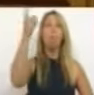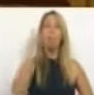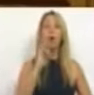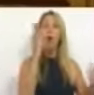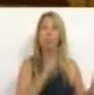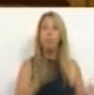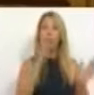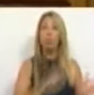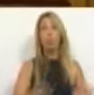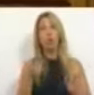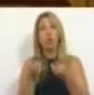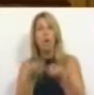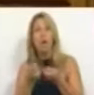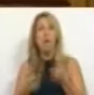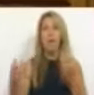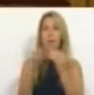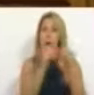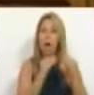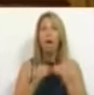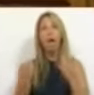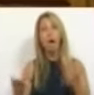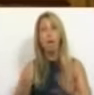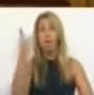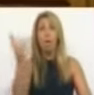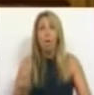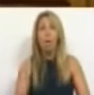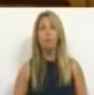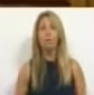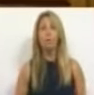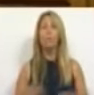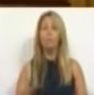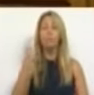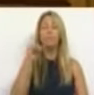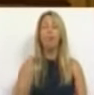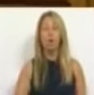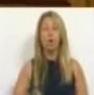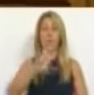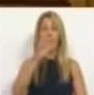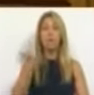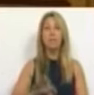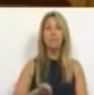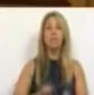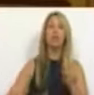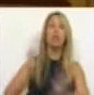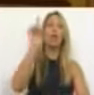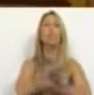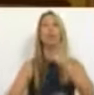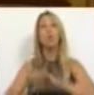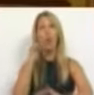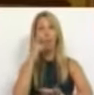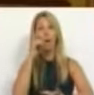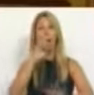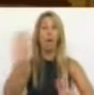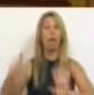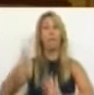modernizassem, afinal não aconteceu. O que aconteceu foi que os países do centro e norte da Europa, aqueles que dominam nesta União,